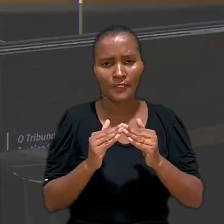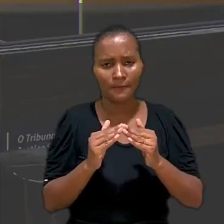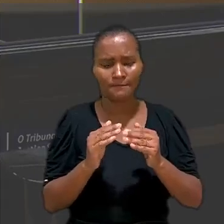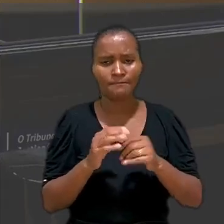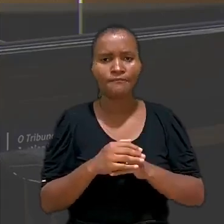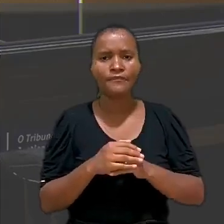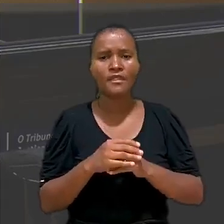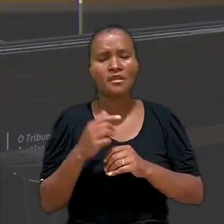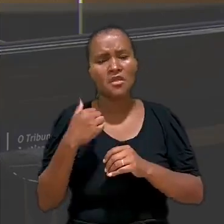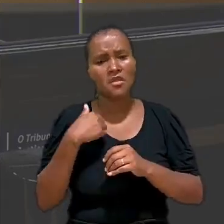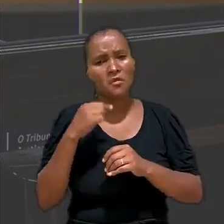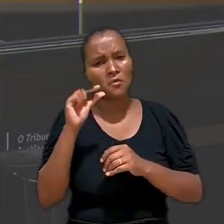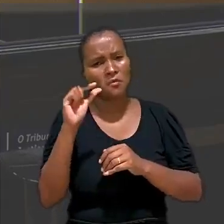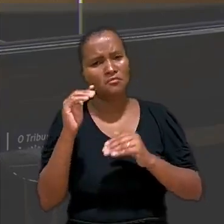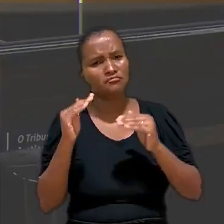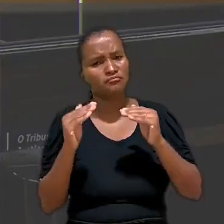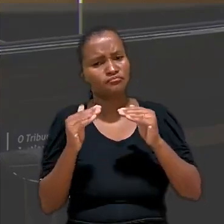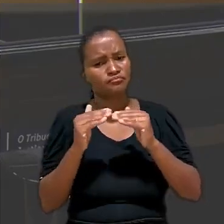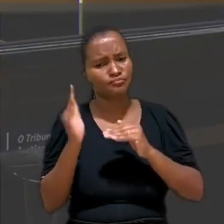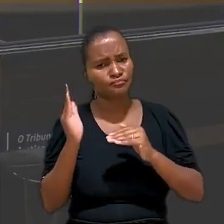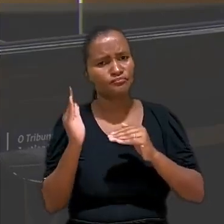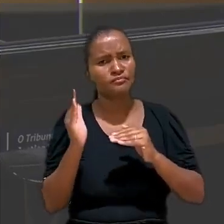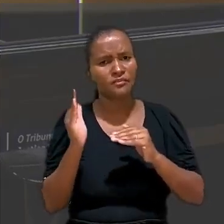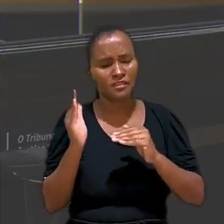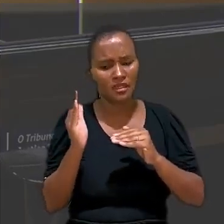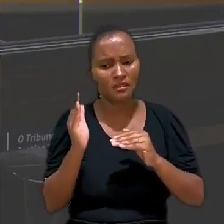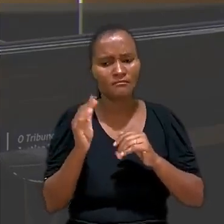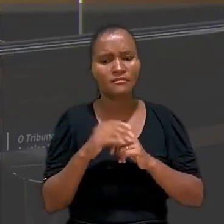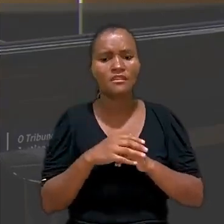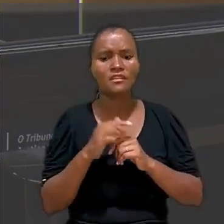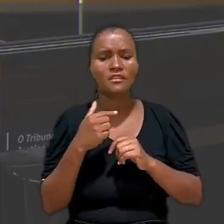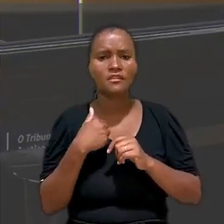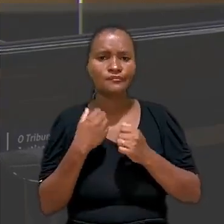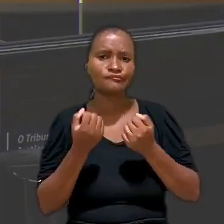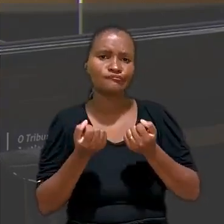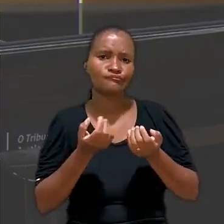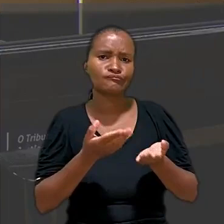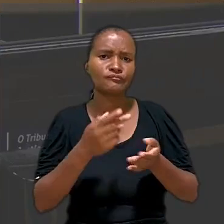Eu faço uma pequena divergência, daria provimento